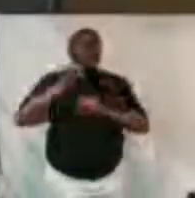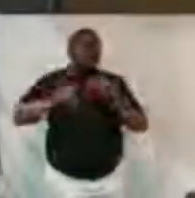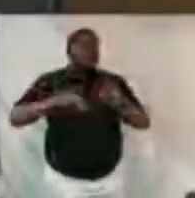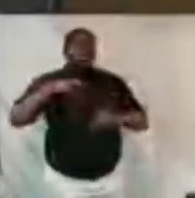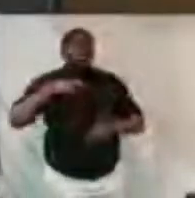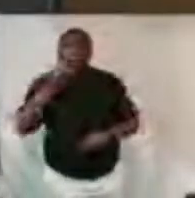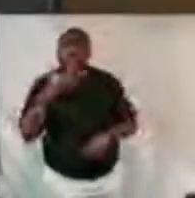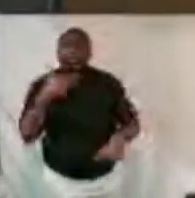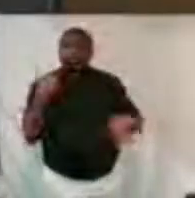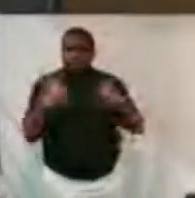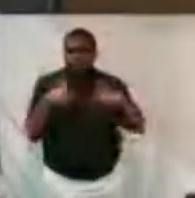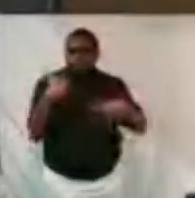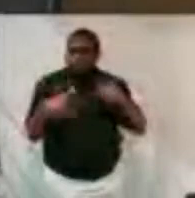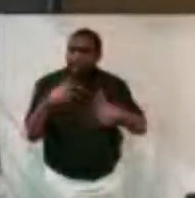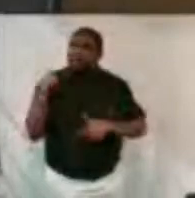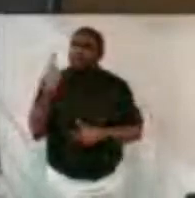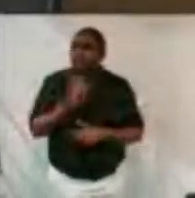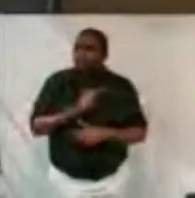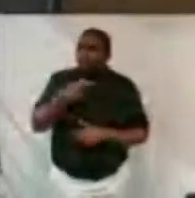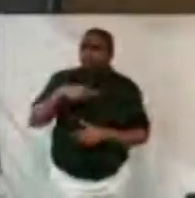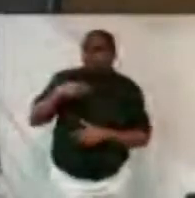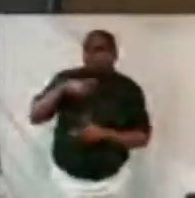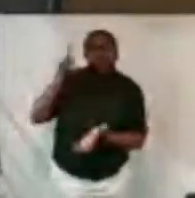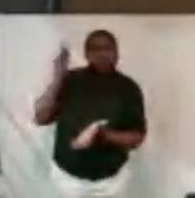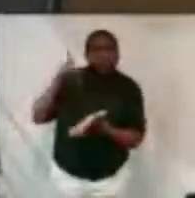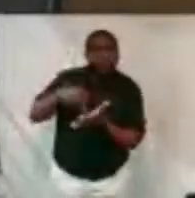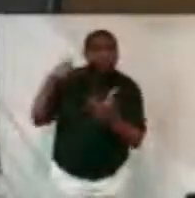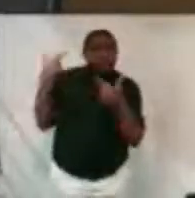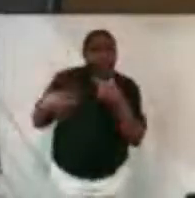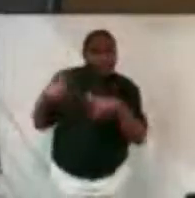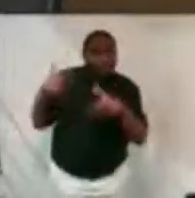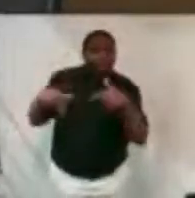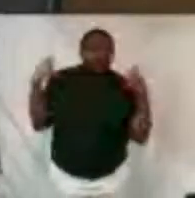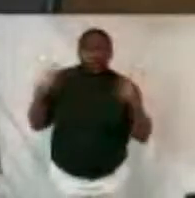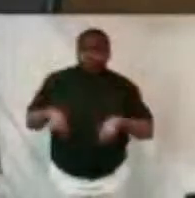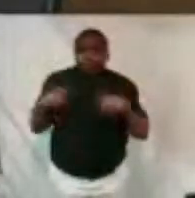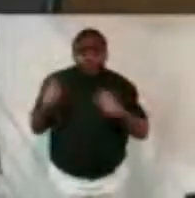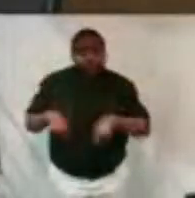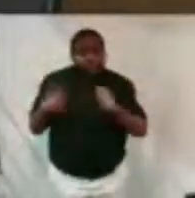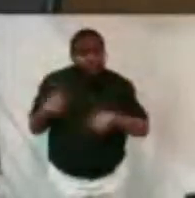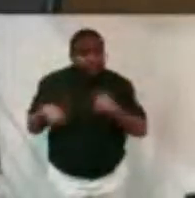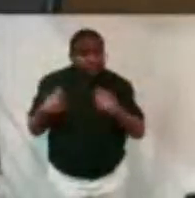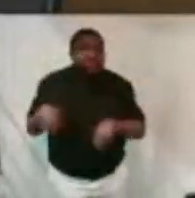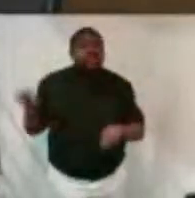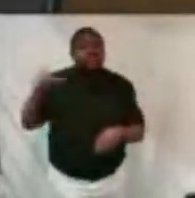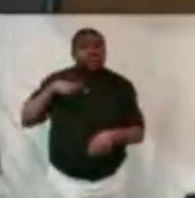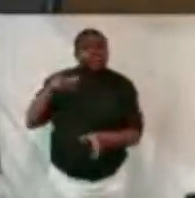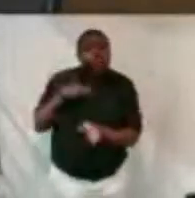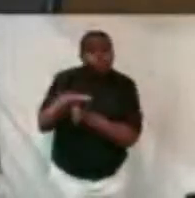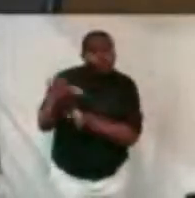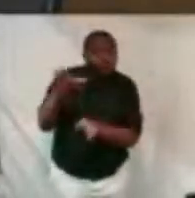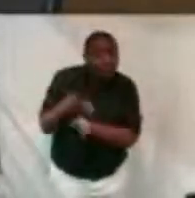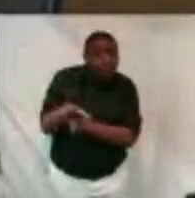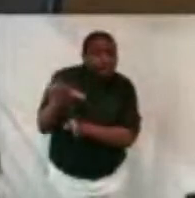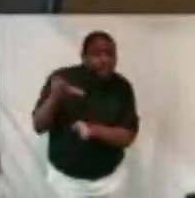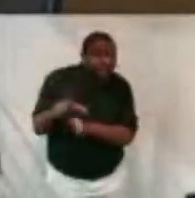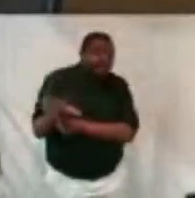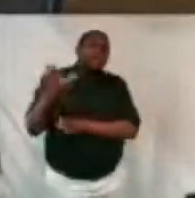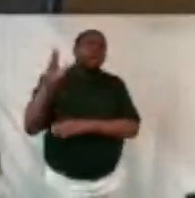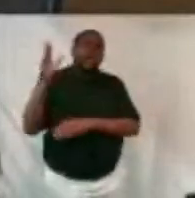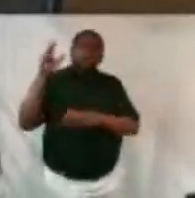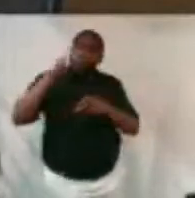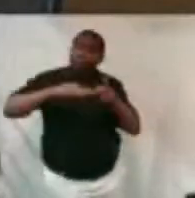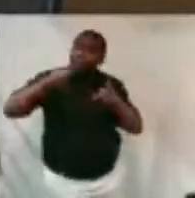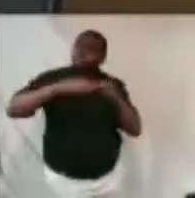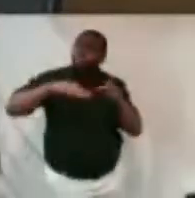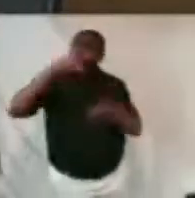trabalho, para que a gente possa fazer aquele trabalho que é necessário como orientação aos ministérios públicos do Brasil